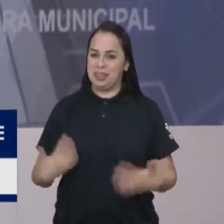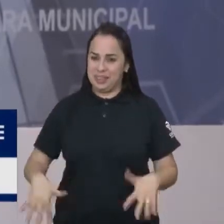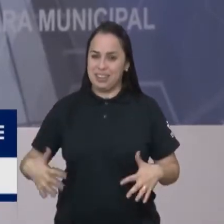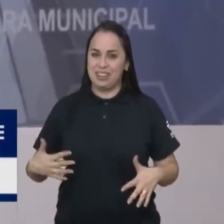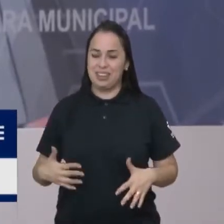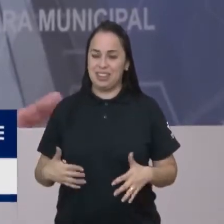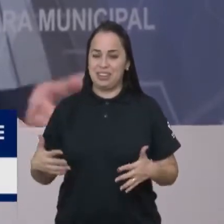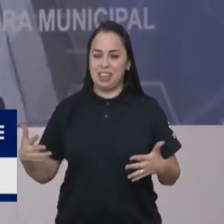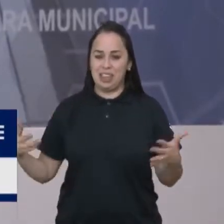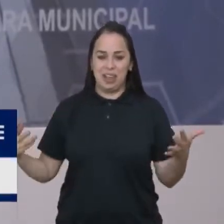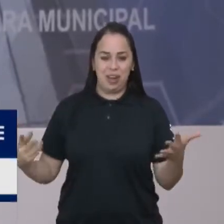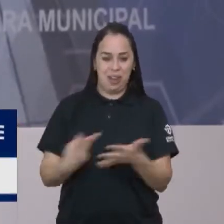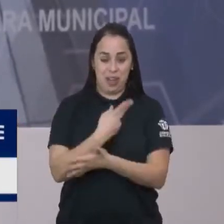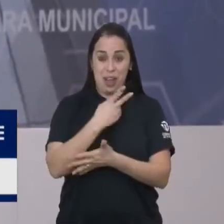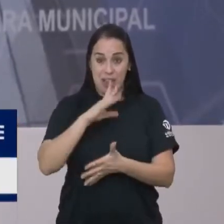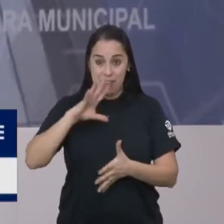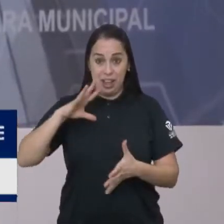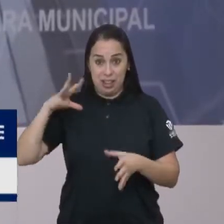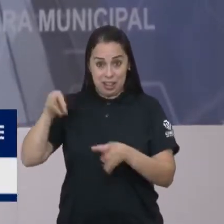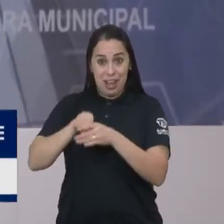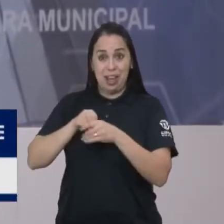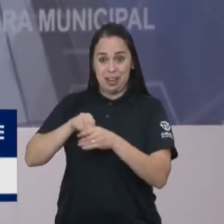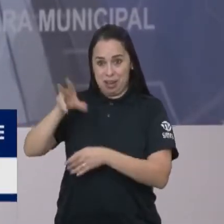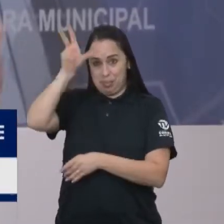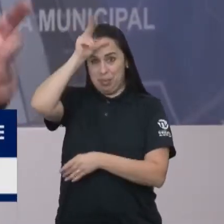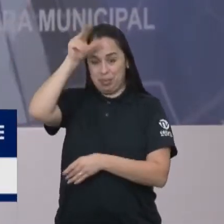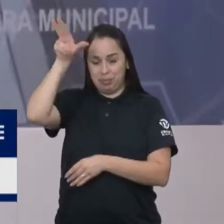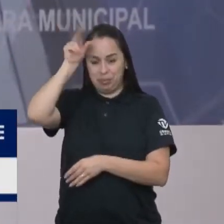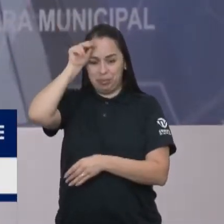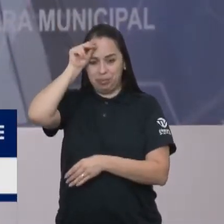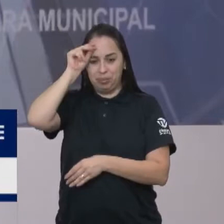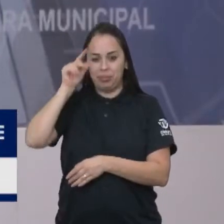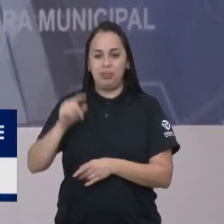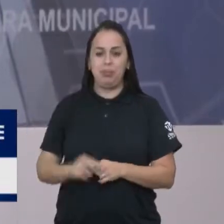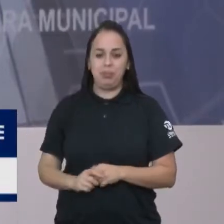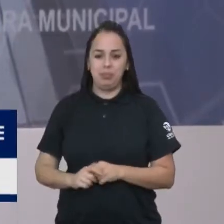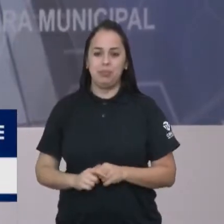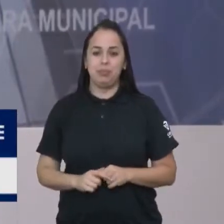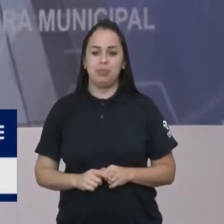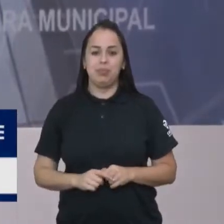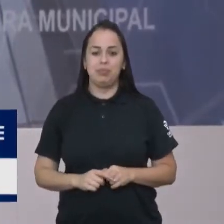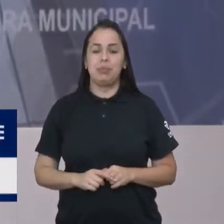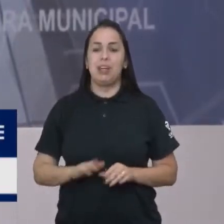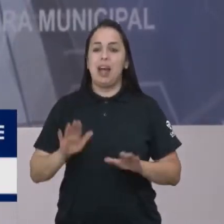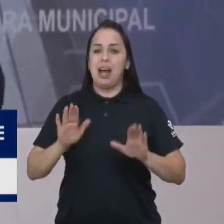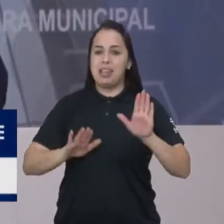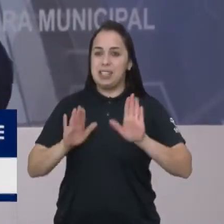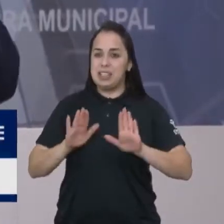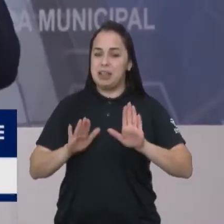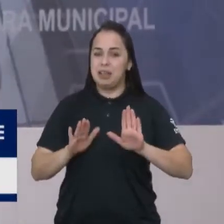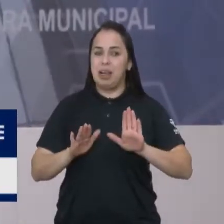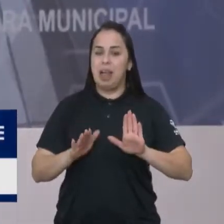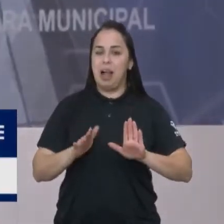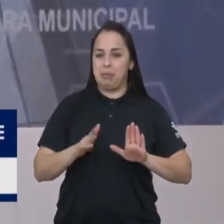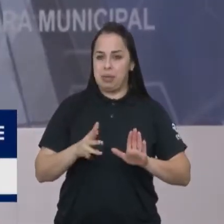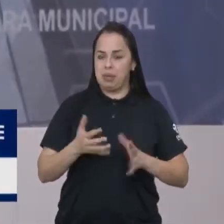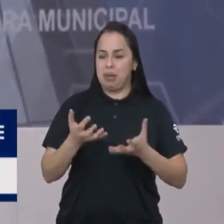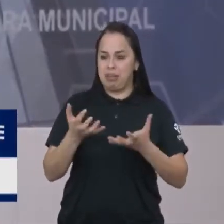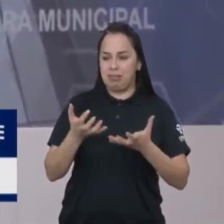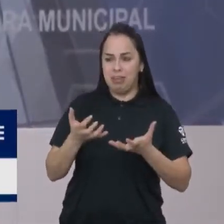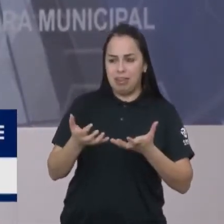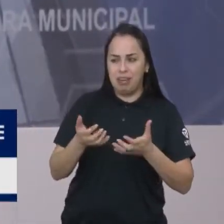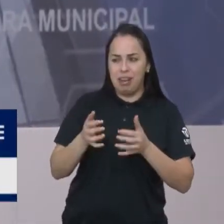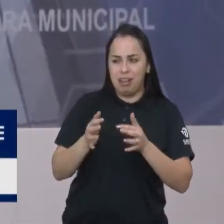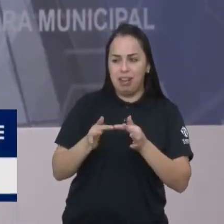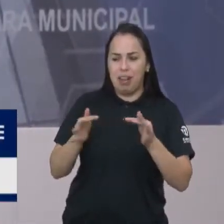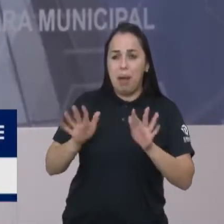situações perigosas dentro da administração pública, né? Por mais que a pessoa tenha boa intenção, tenha honestidade extrema,